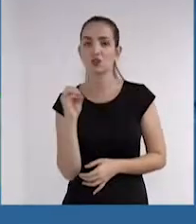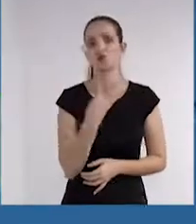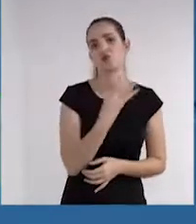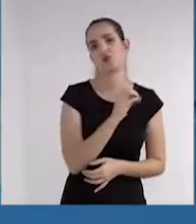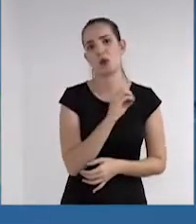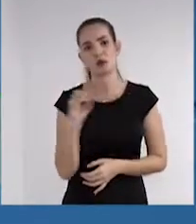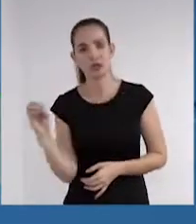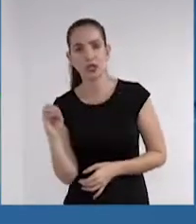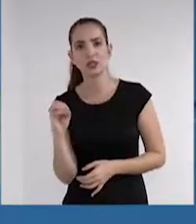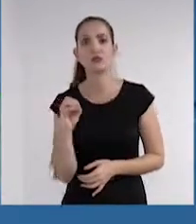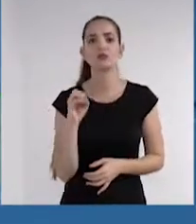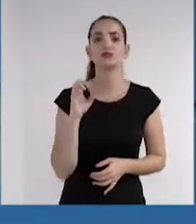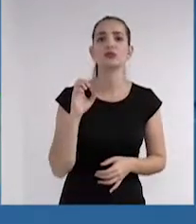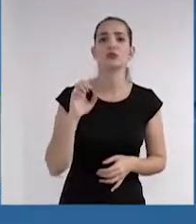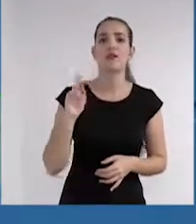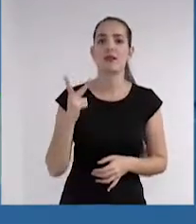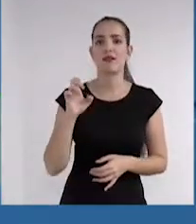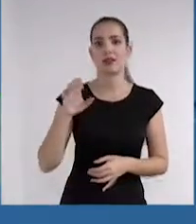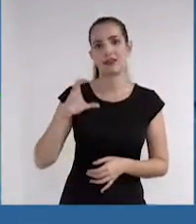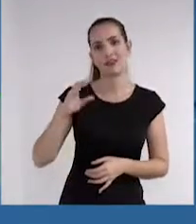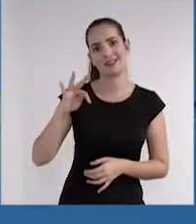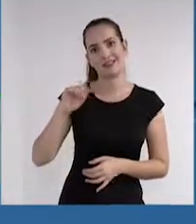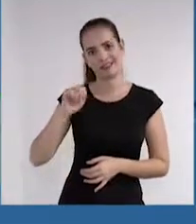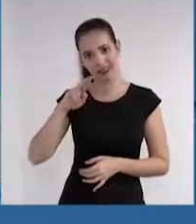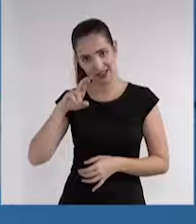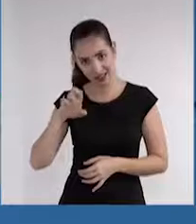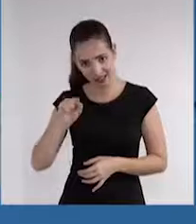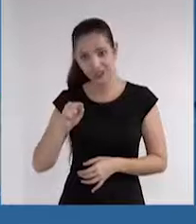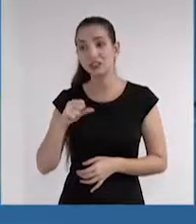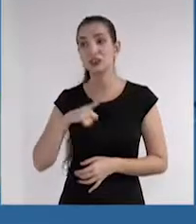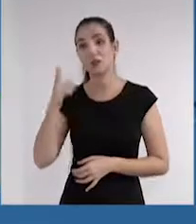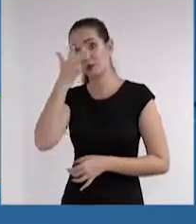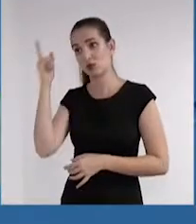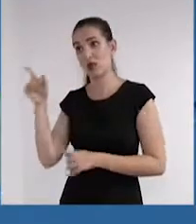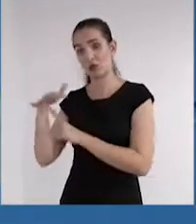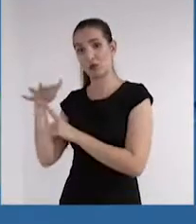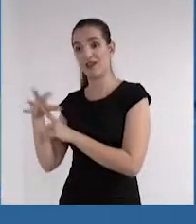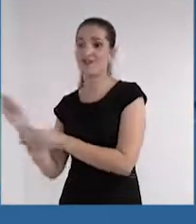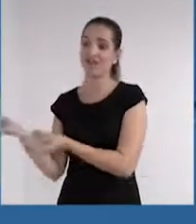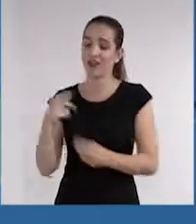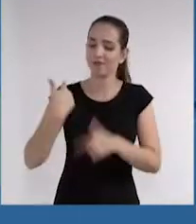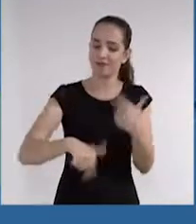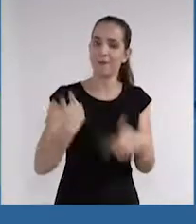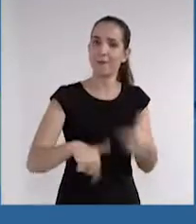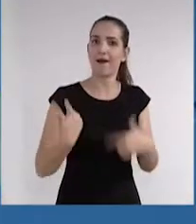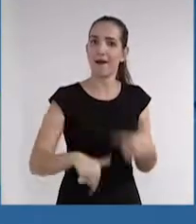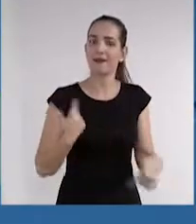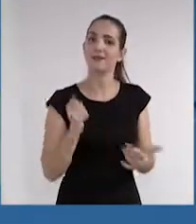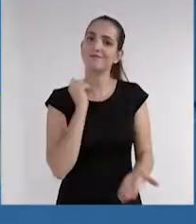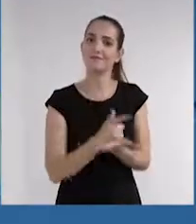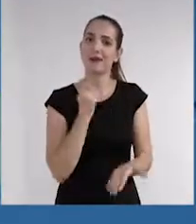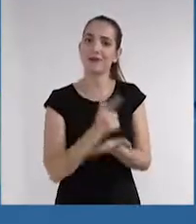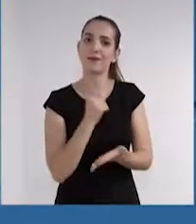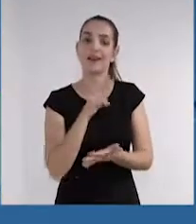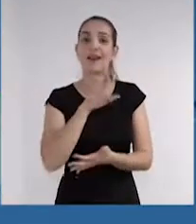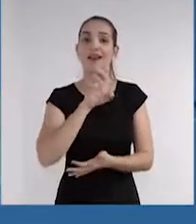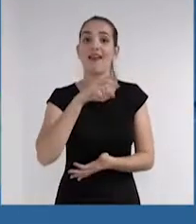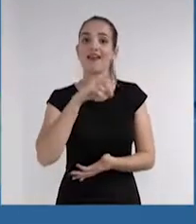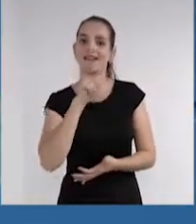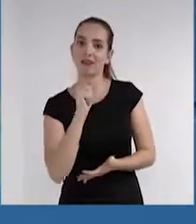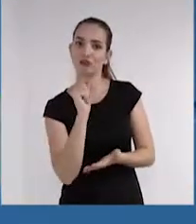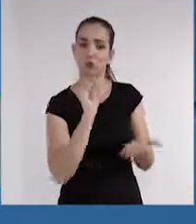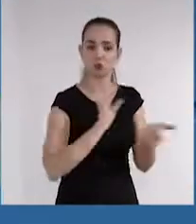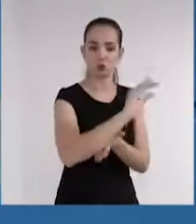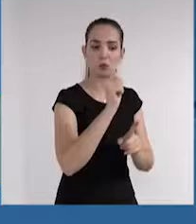com 3, 4, 5 pivô. Aí os paranaenses vão lá e tocam a lavoura e pagam a renda para eles, que não